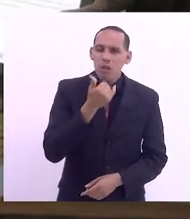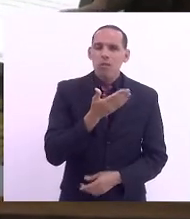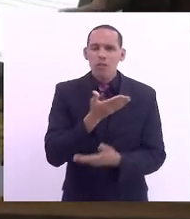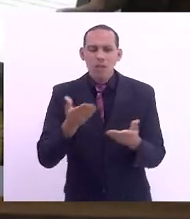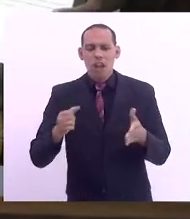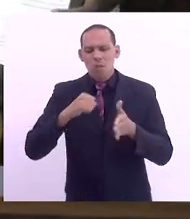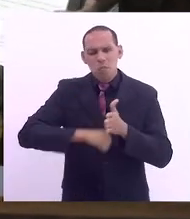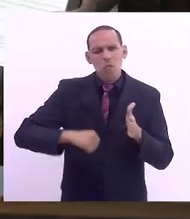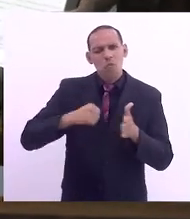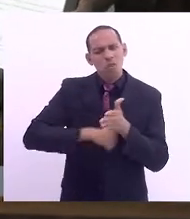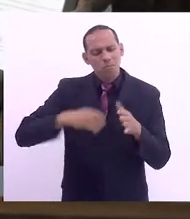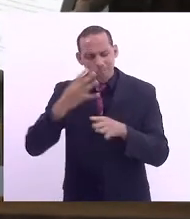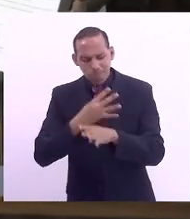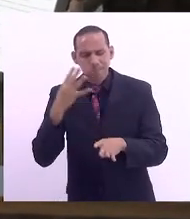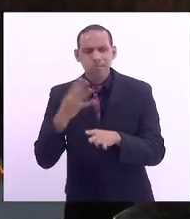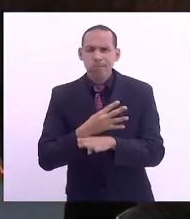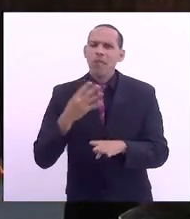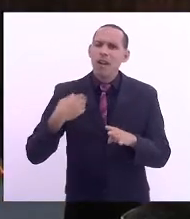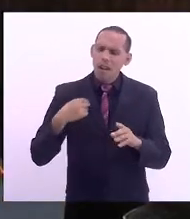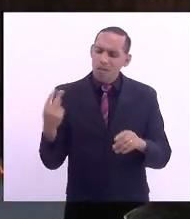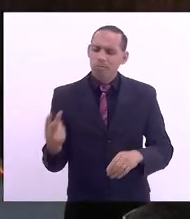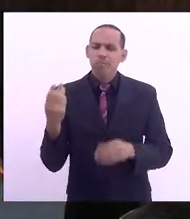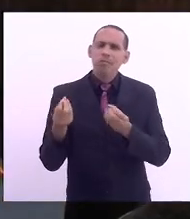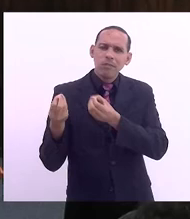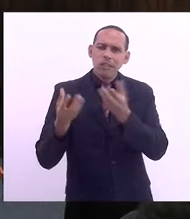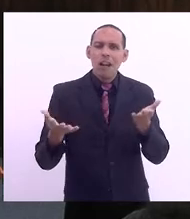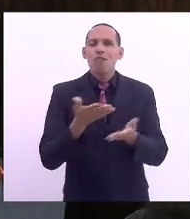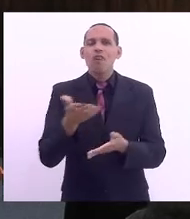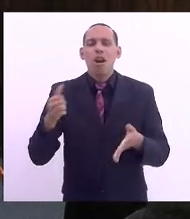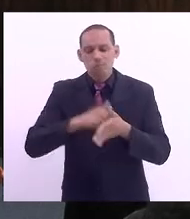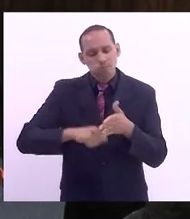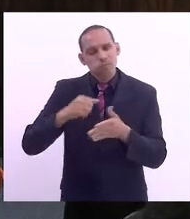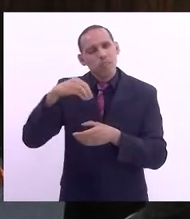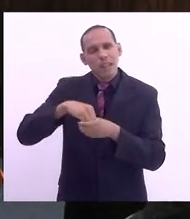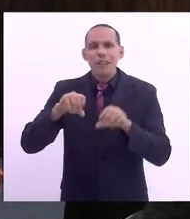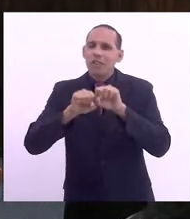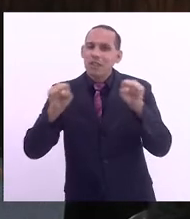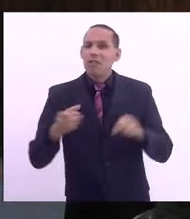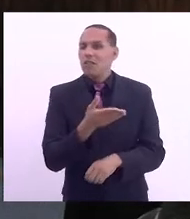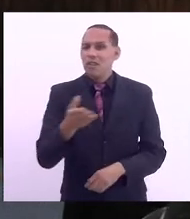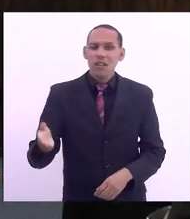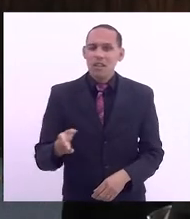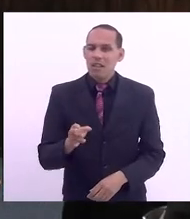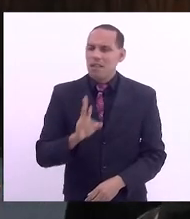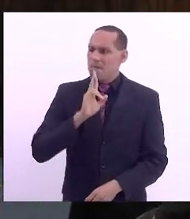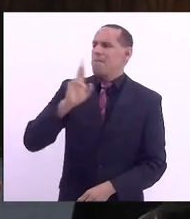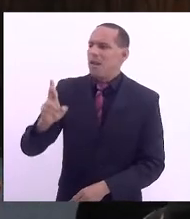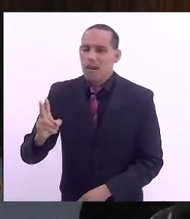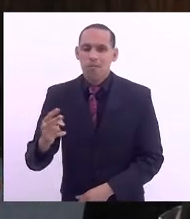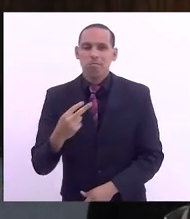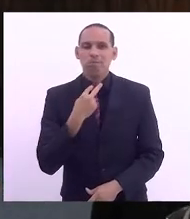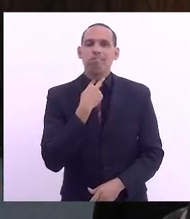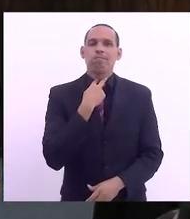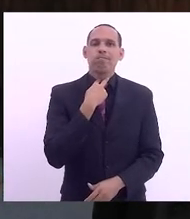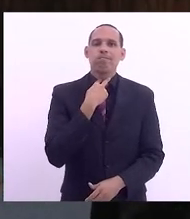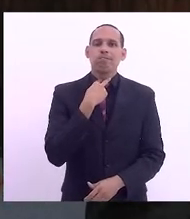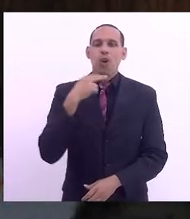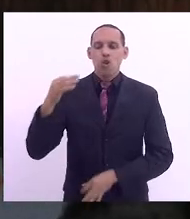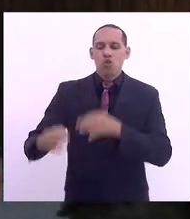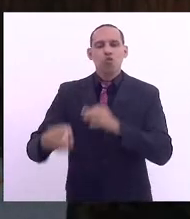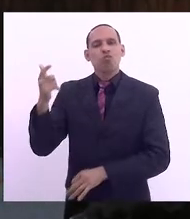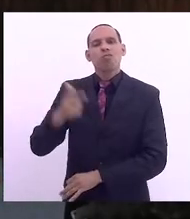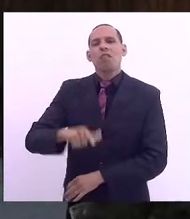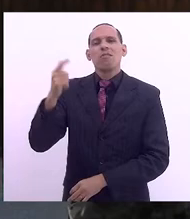toda a resistência para seguir lutando dentro desse sistema que você não pode nem revidar. É tanta injustiça, é